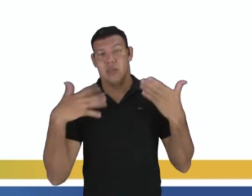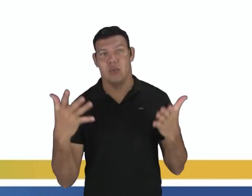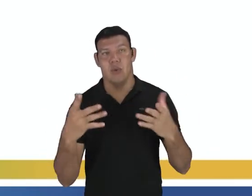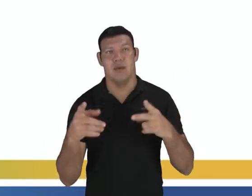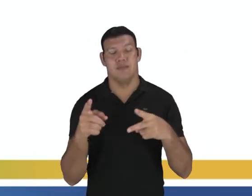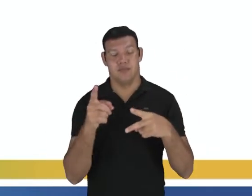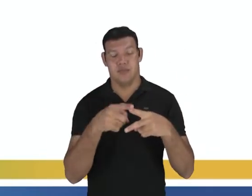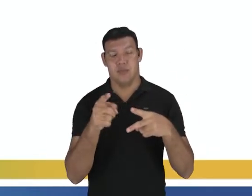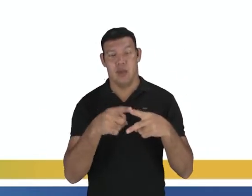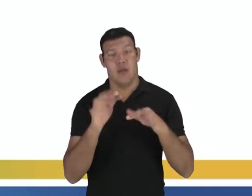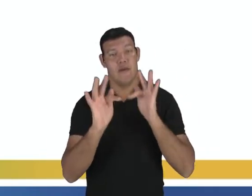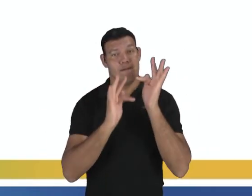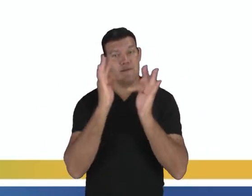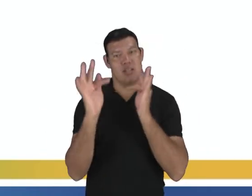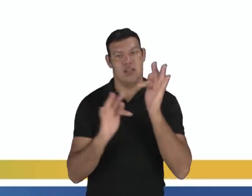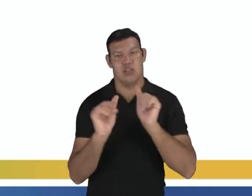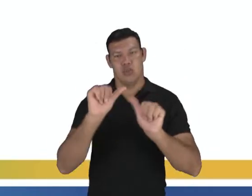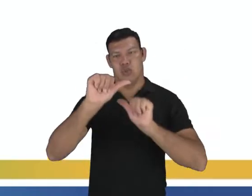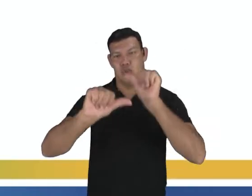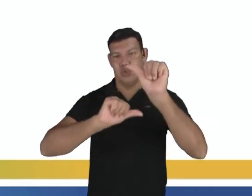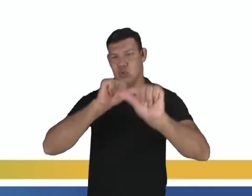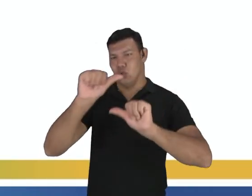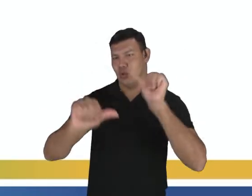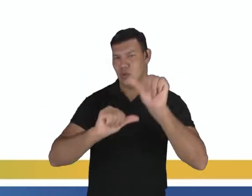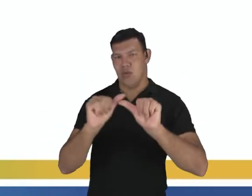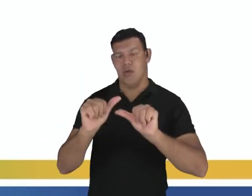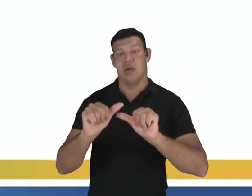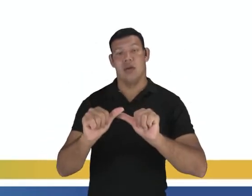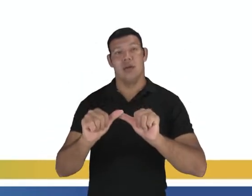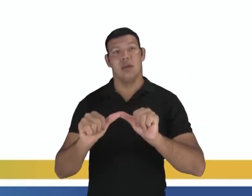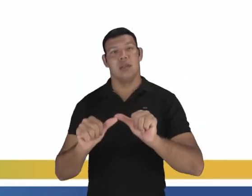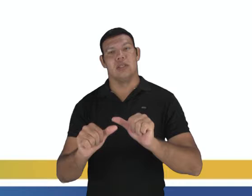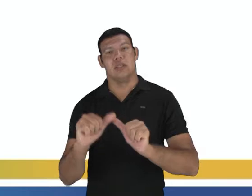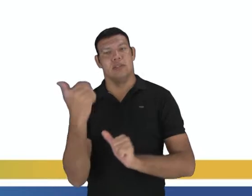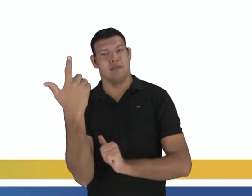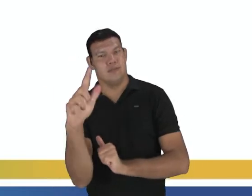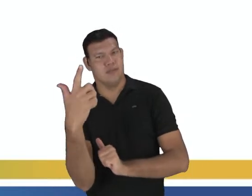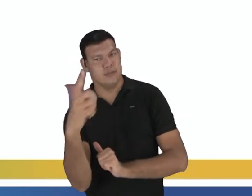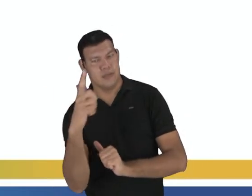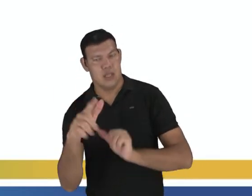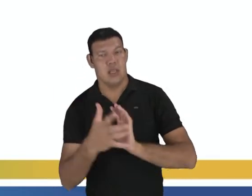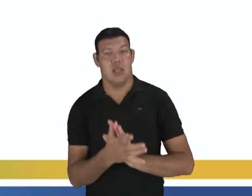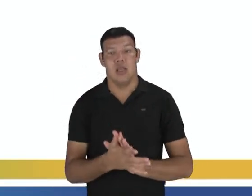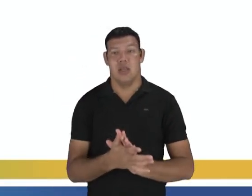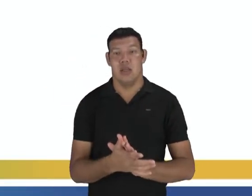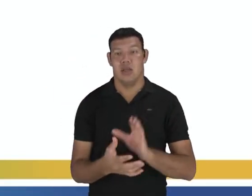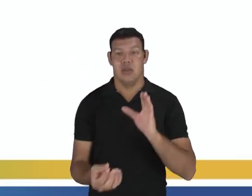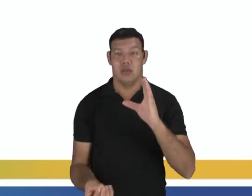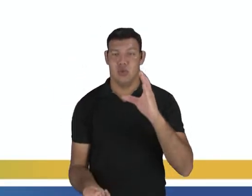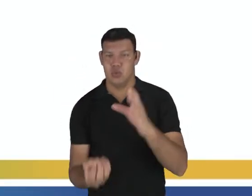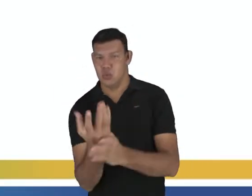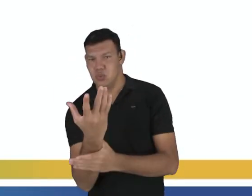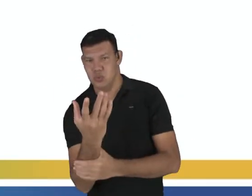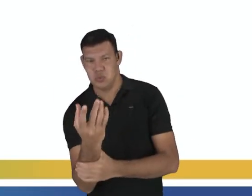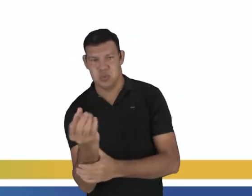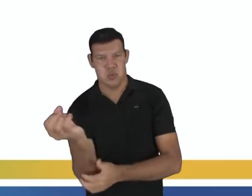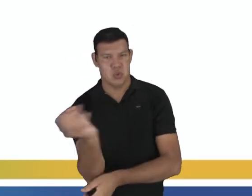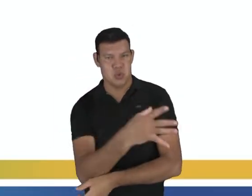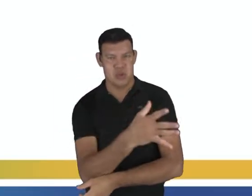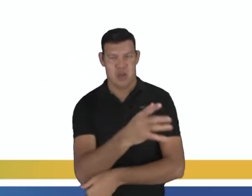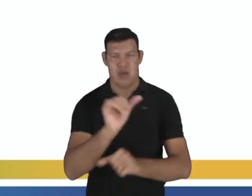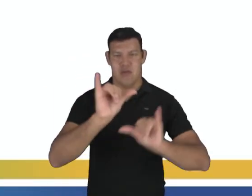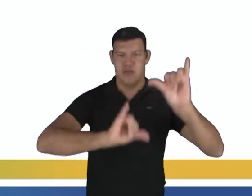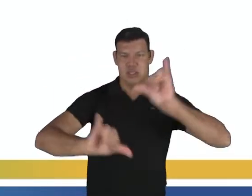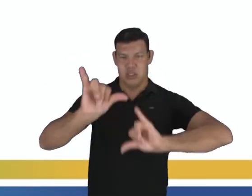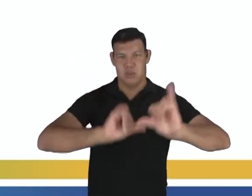tem alteração da matéria, ou seja, não tem a formação de novas substâncias. A